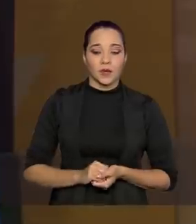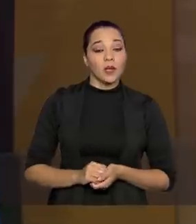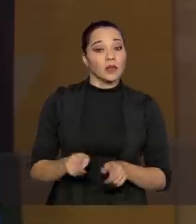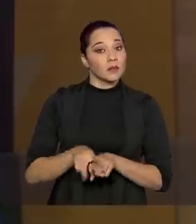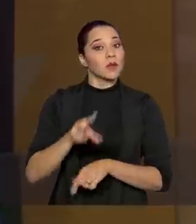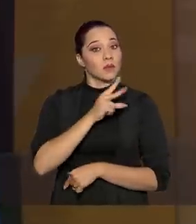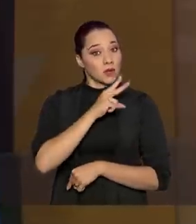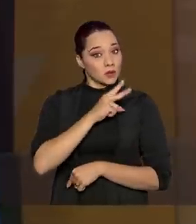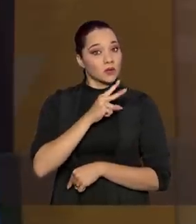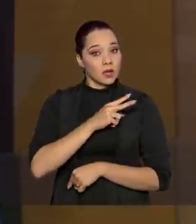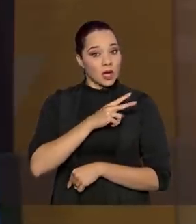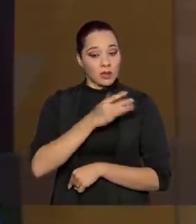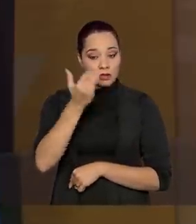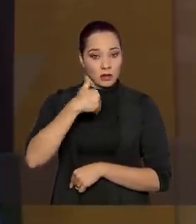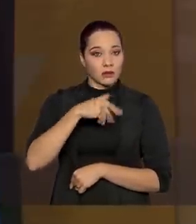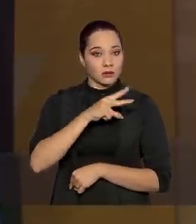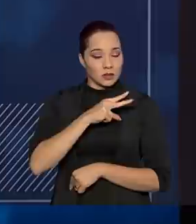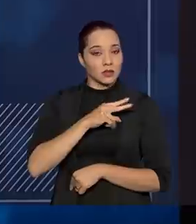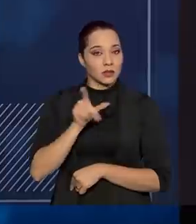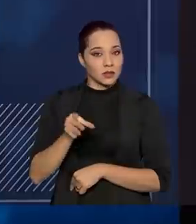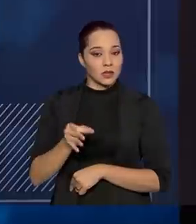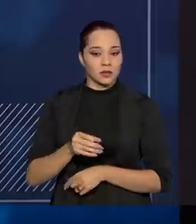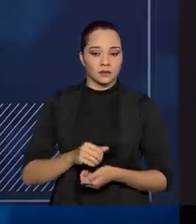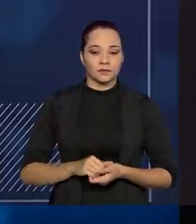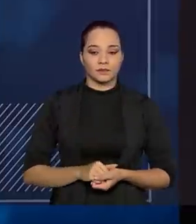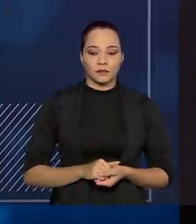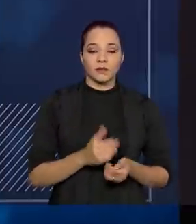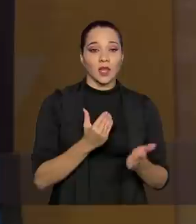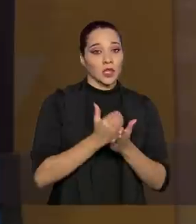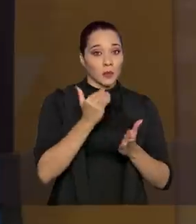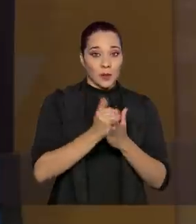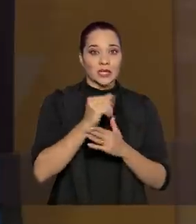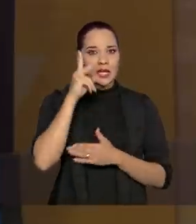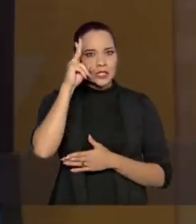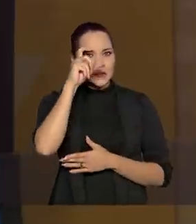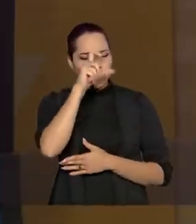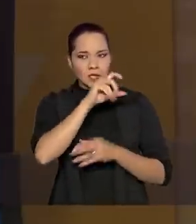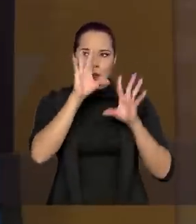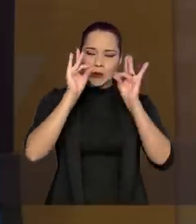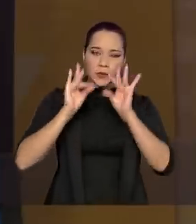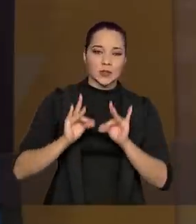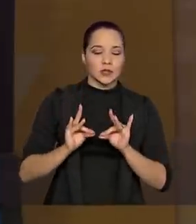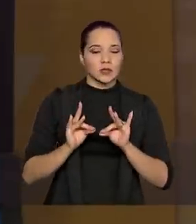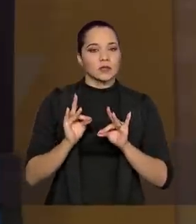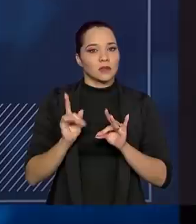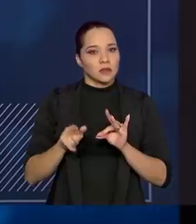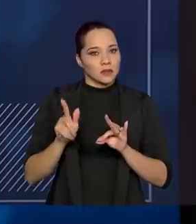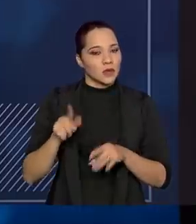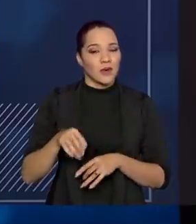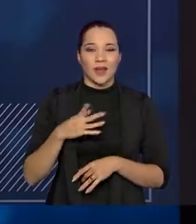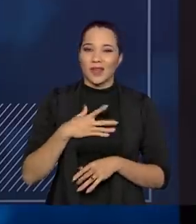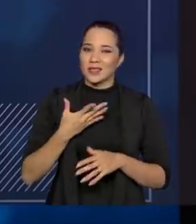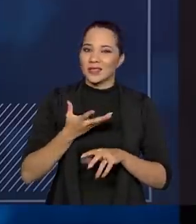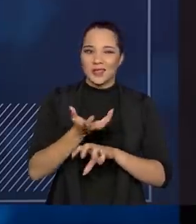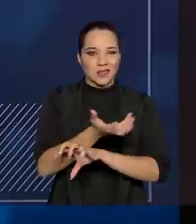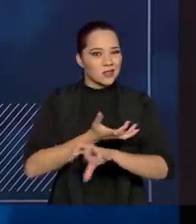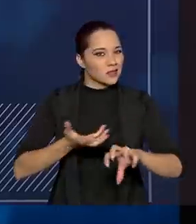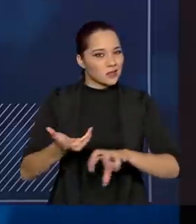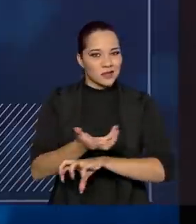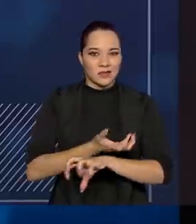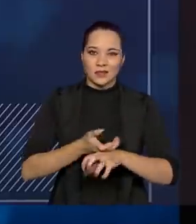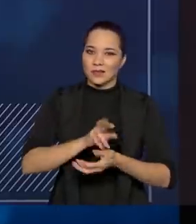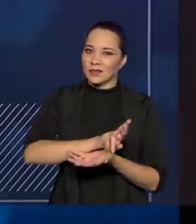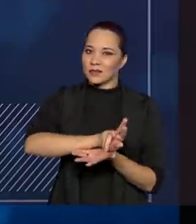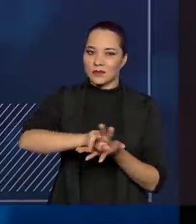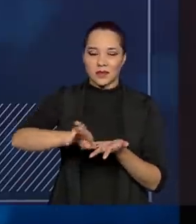dessas pessoas. Exatamente. Por isso que é muito... Por mais que seja uma questão complexa também. Exato. É uma questão interdisciplinar.